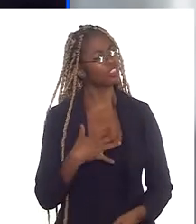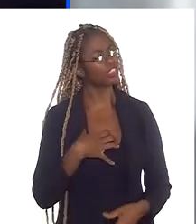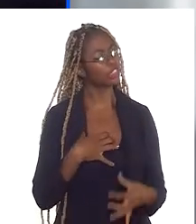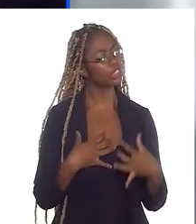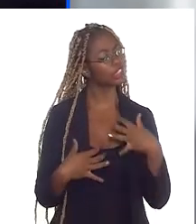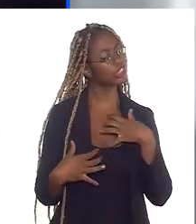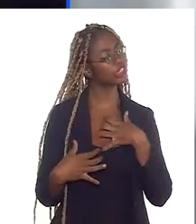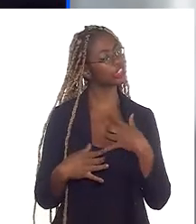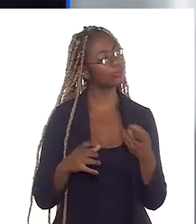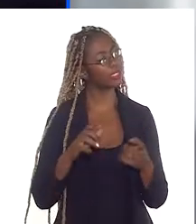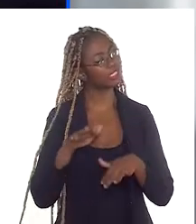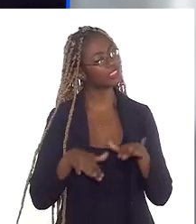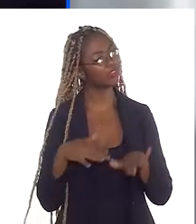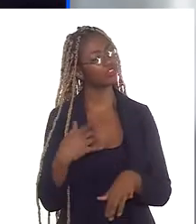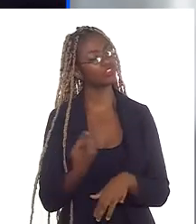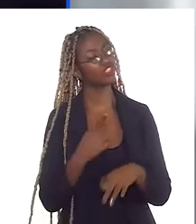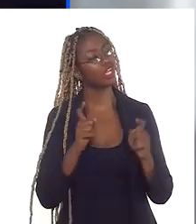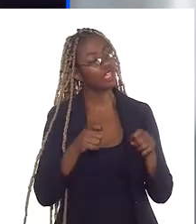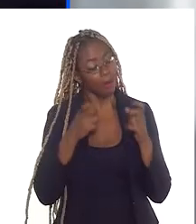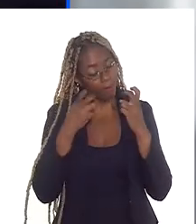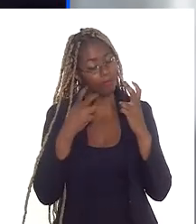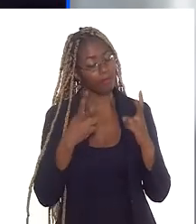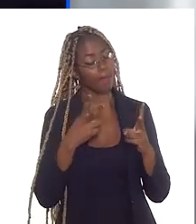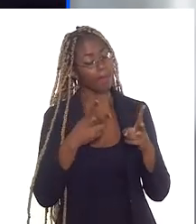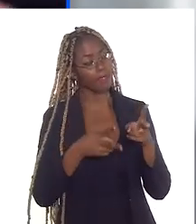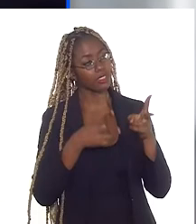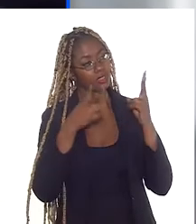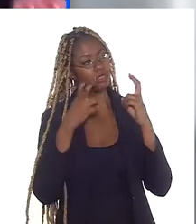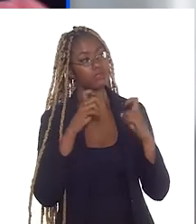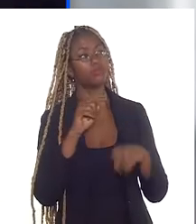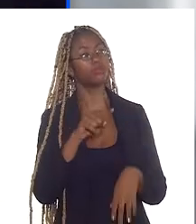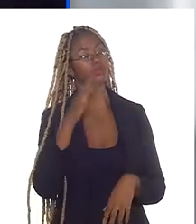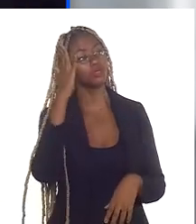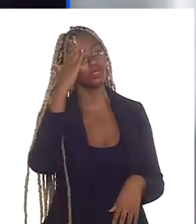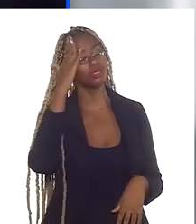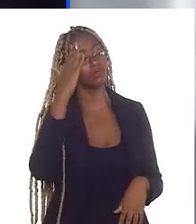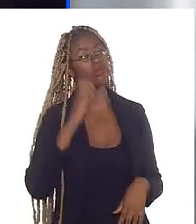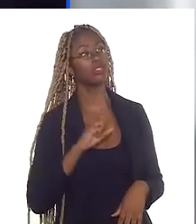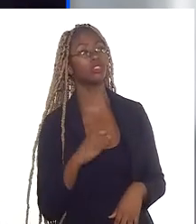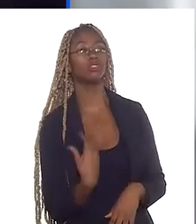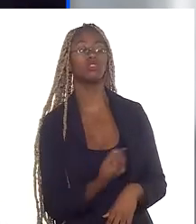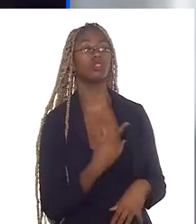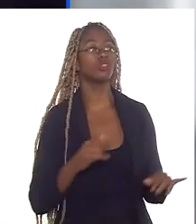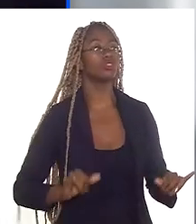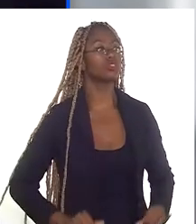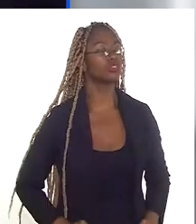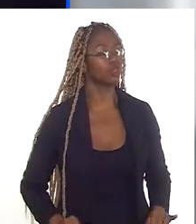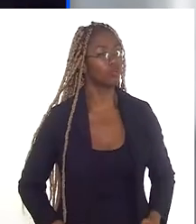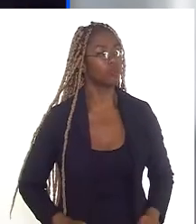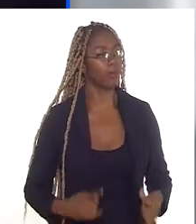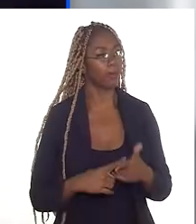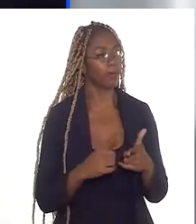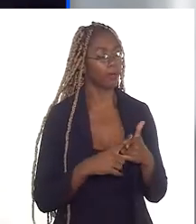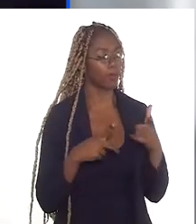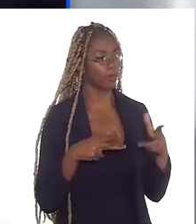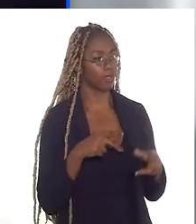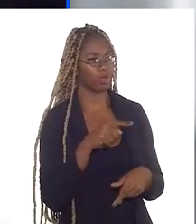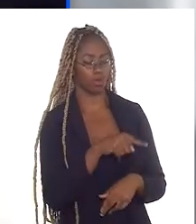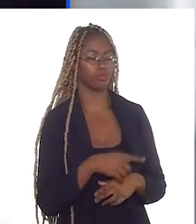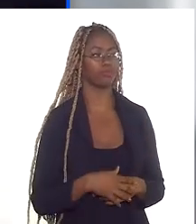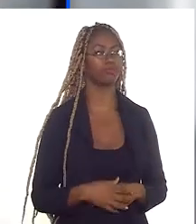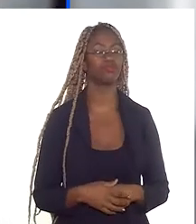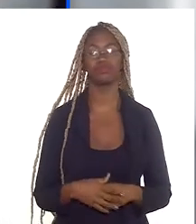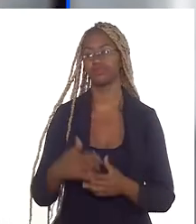assim que a gente pode identificar para saber se a gente tá sofrendo desse